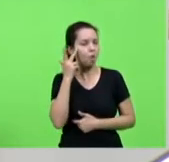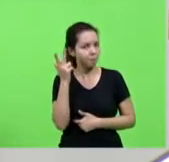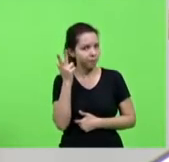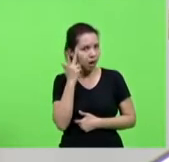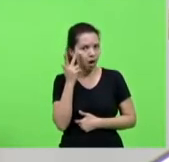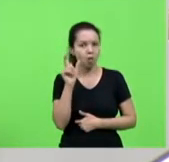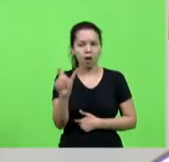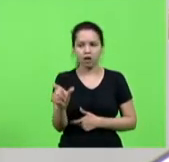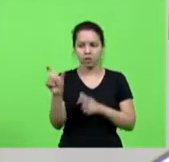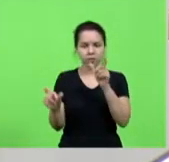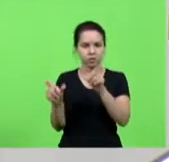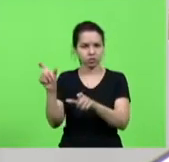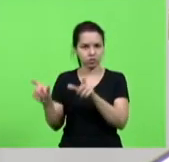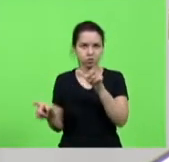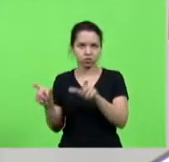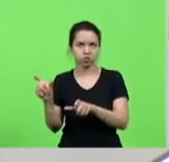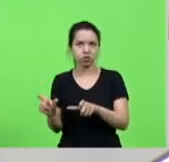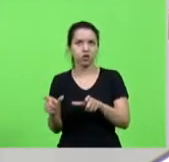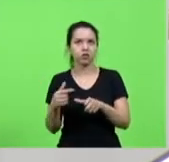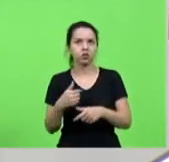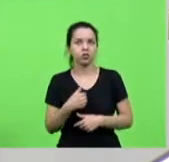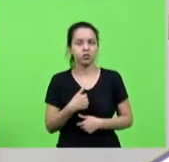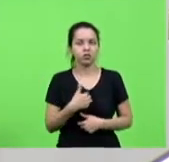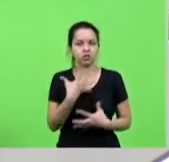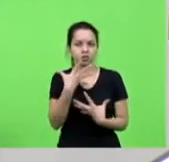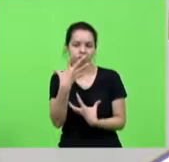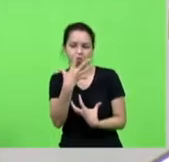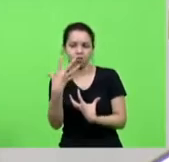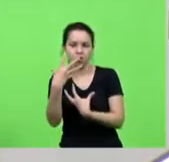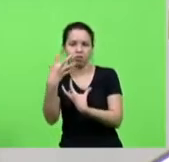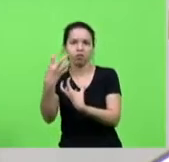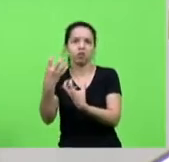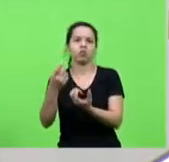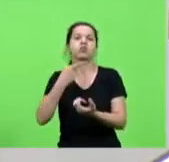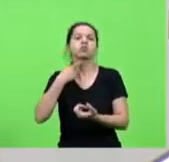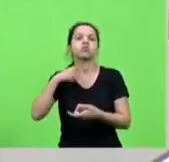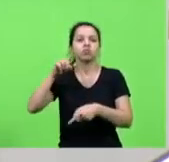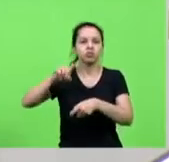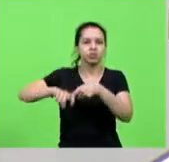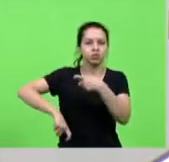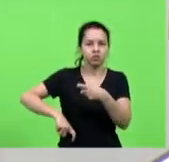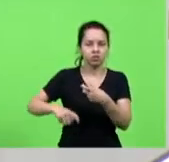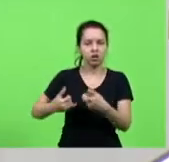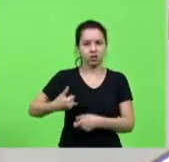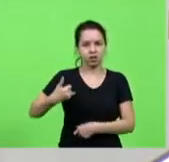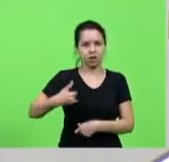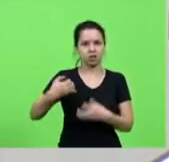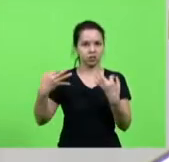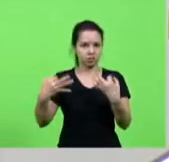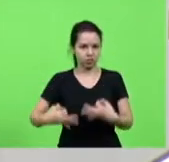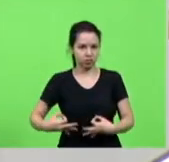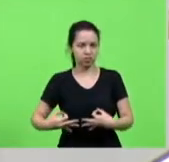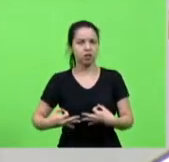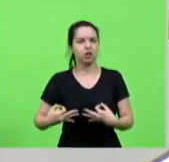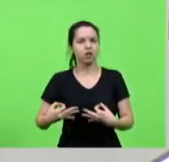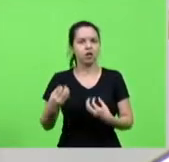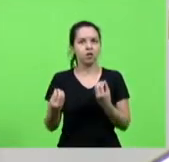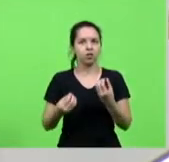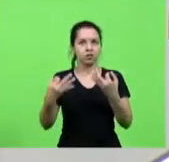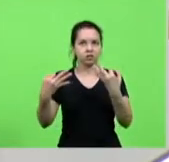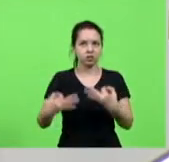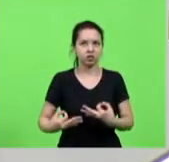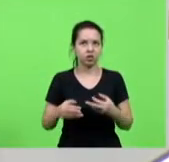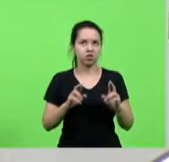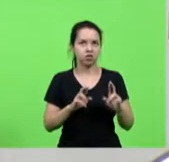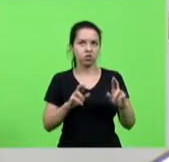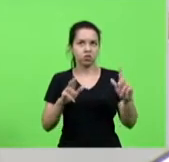natural do ser humano ter afeto, ter vontade de praticar sexo na idade correta, da maneira correta. E muito